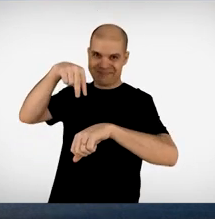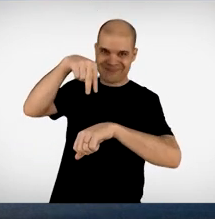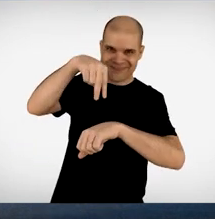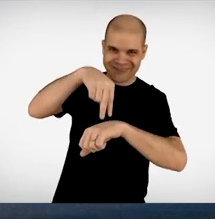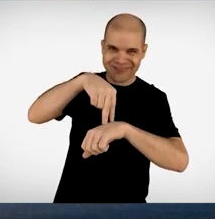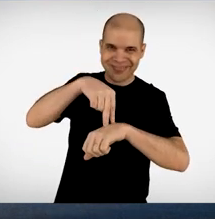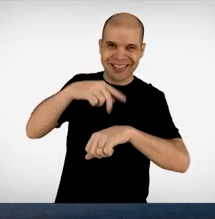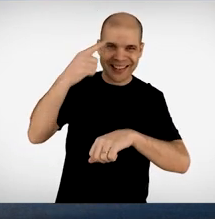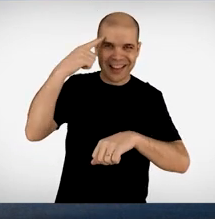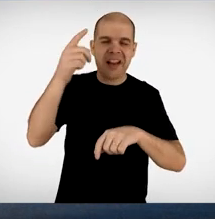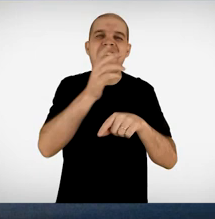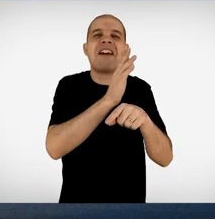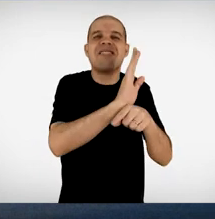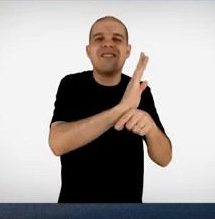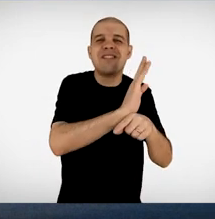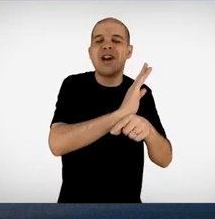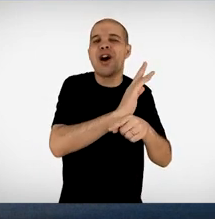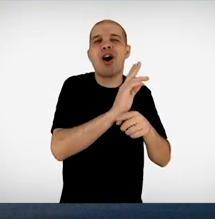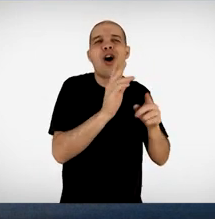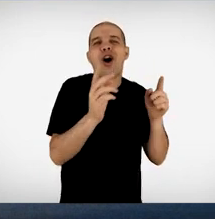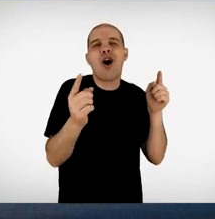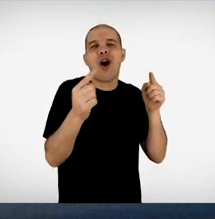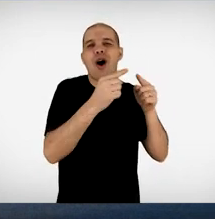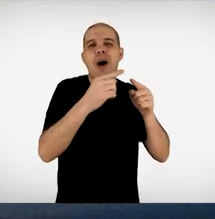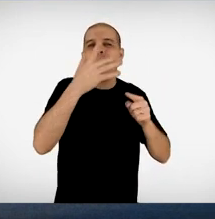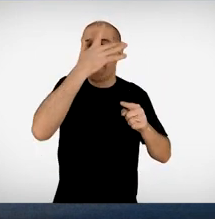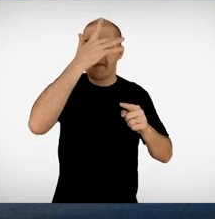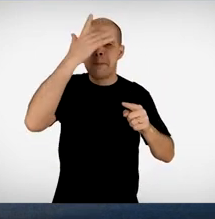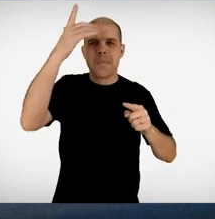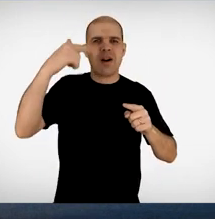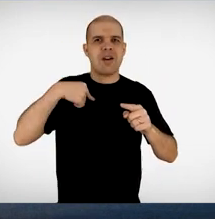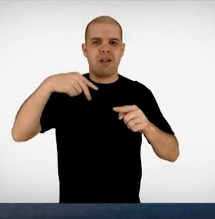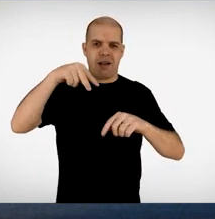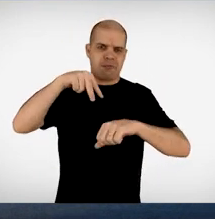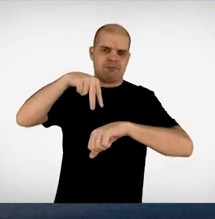memoráveis do herói ou lendário, né, efeitos memoráveis